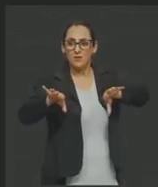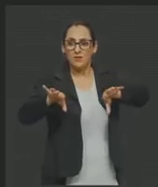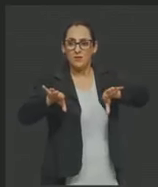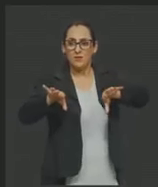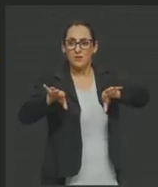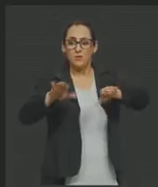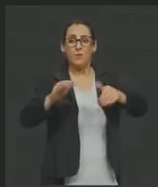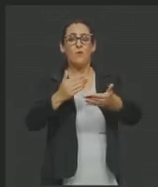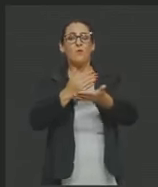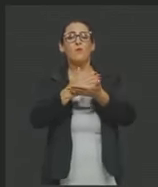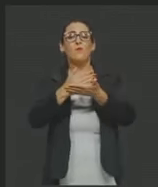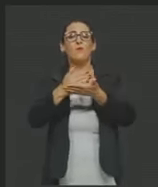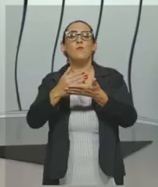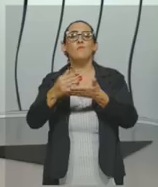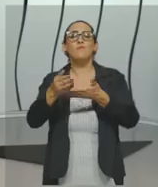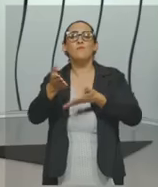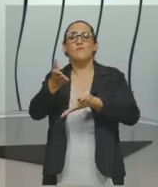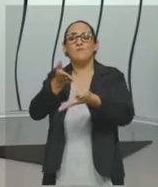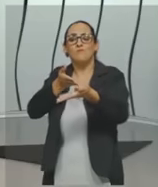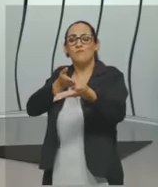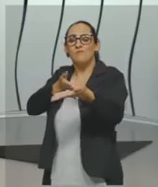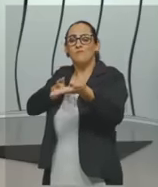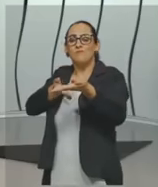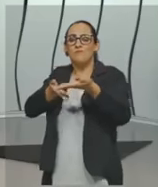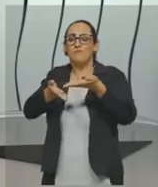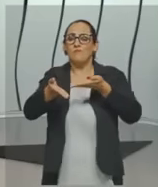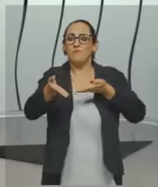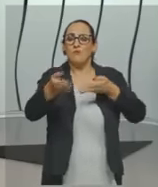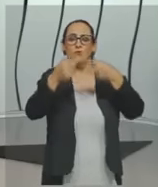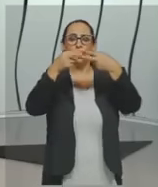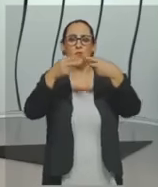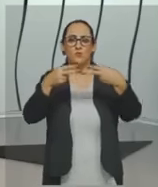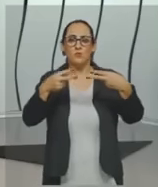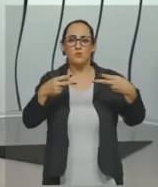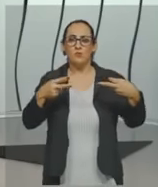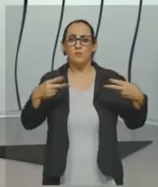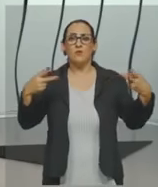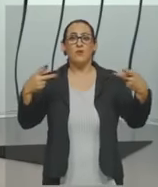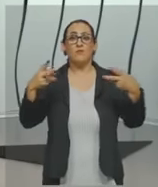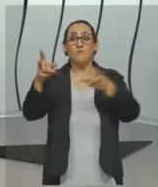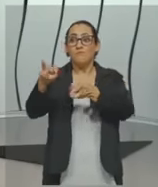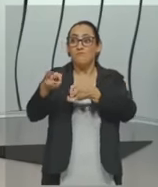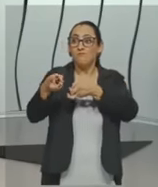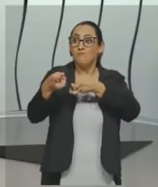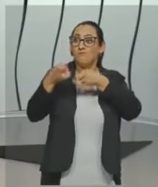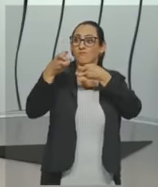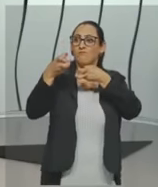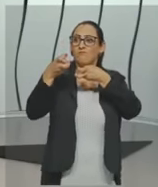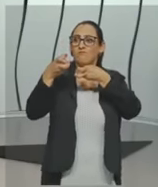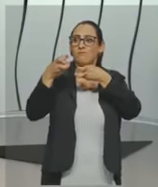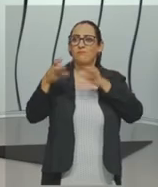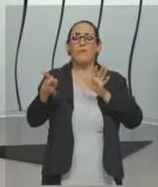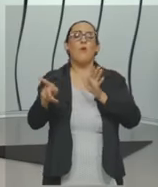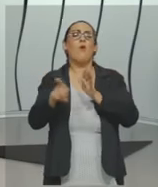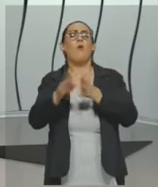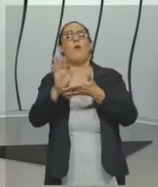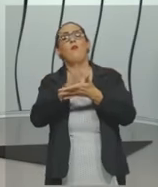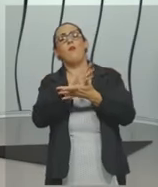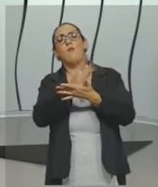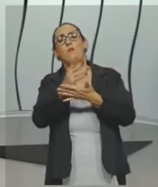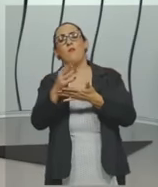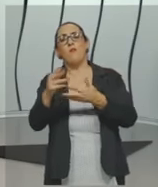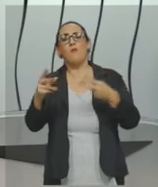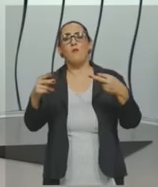vão passar neurotransmissores, que são substâncias que vão permitir aí a abertura de alguns canais, né,